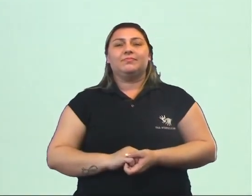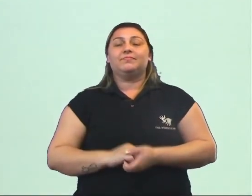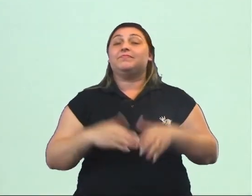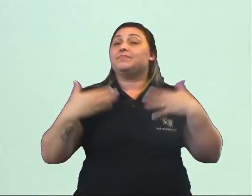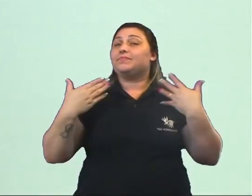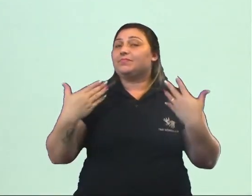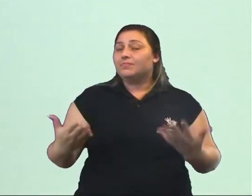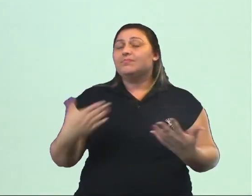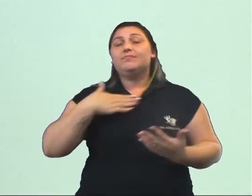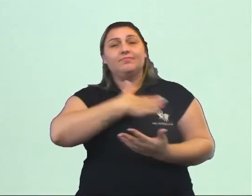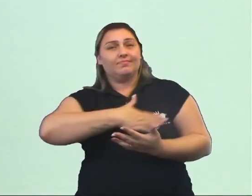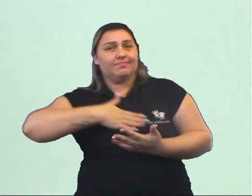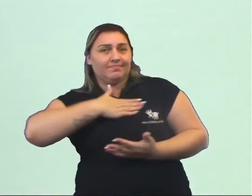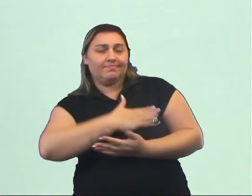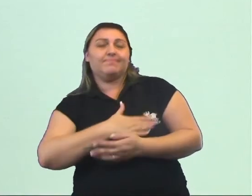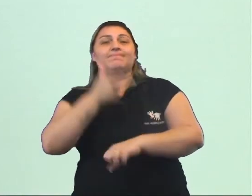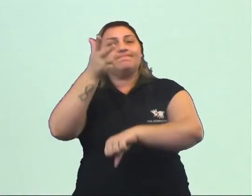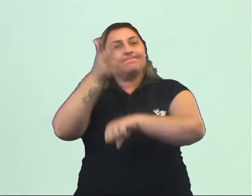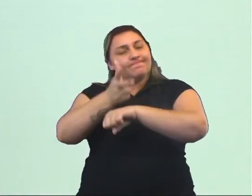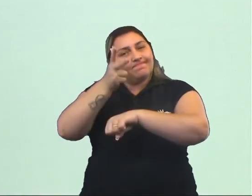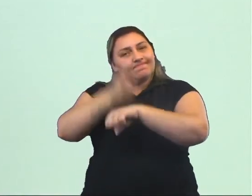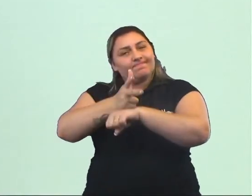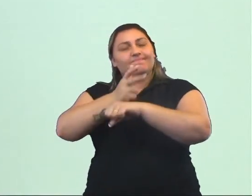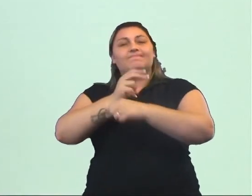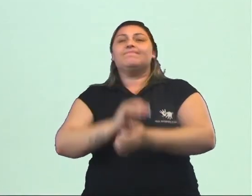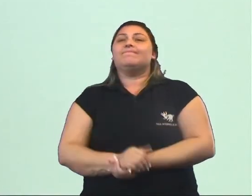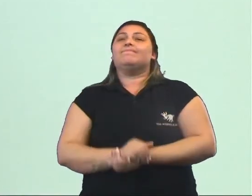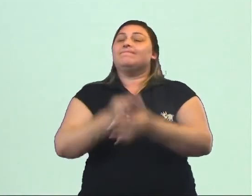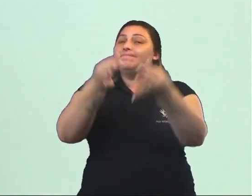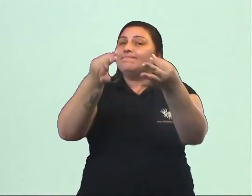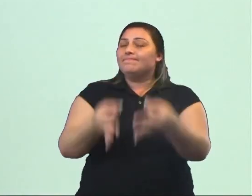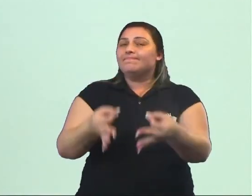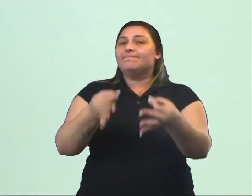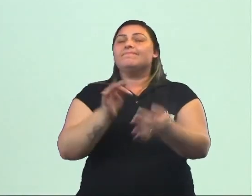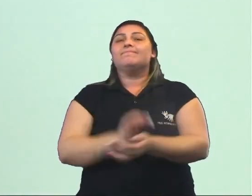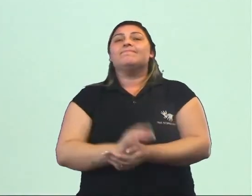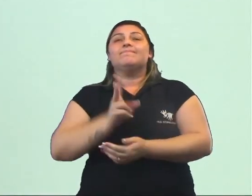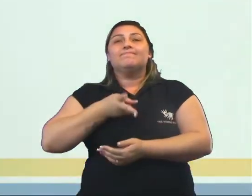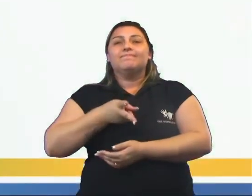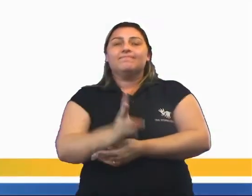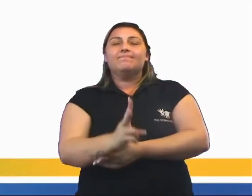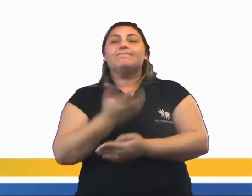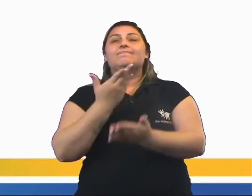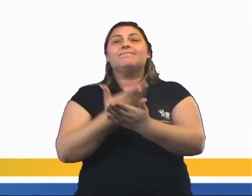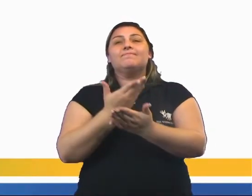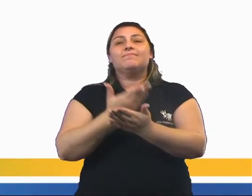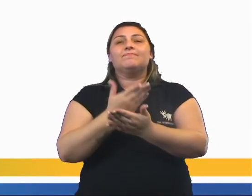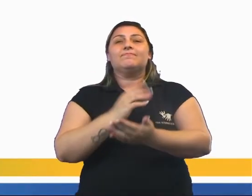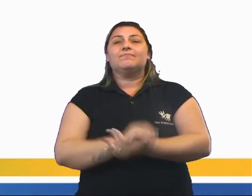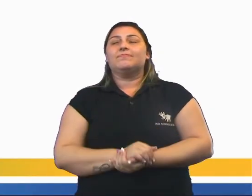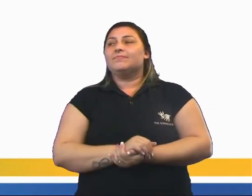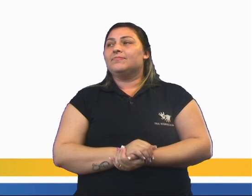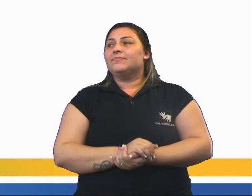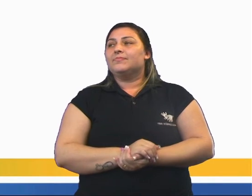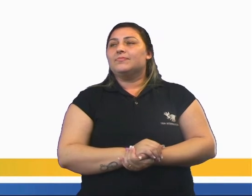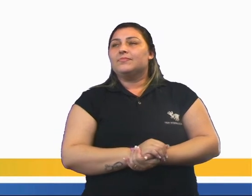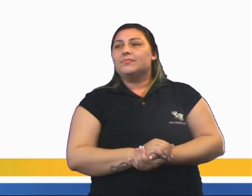E aí, turminha, gostaram do vídeo? Certinho, vamos então prosseguir com a nossa aula.